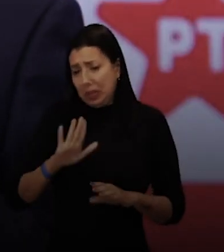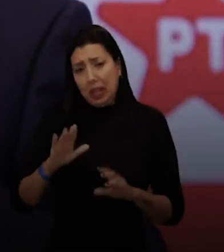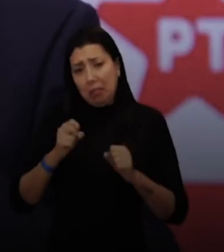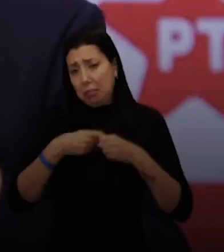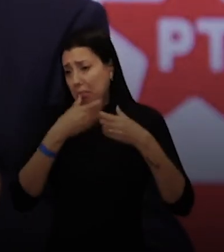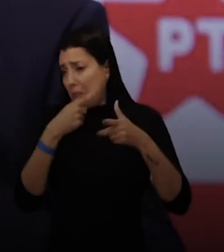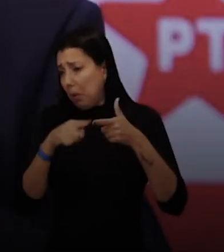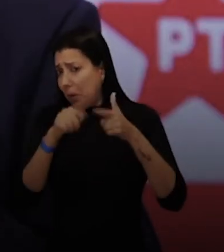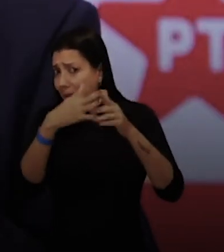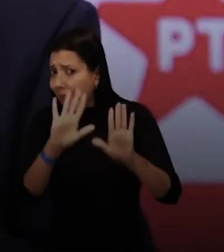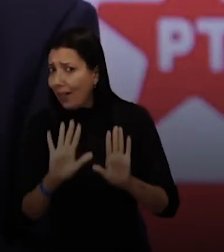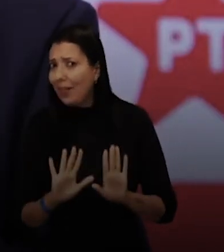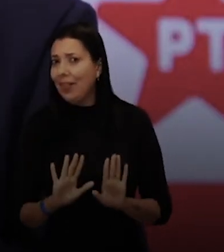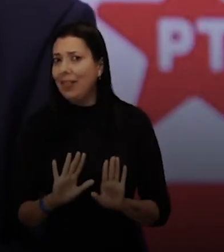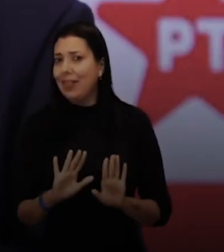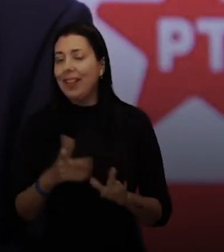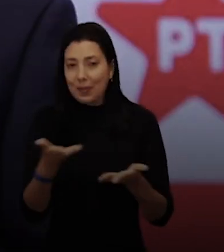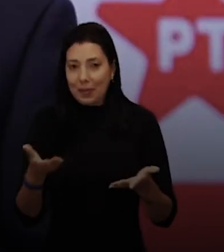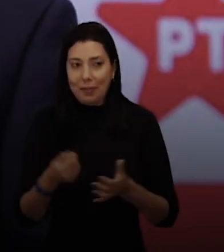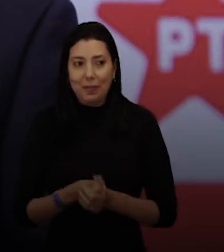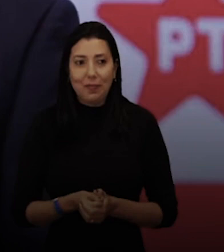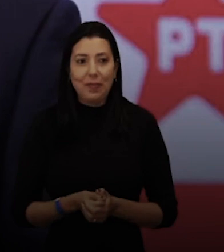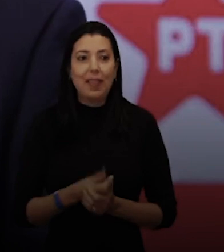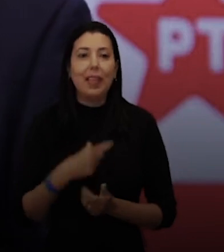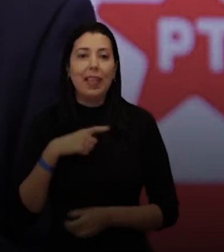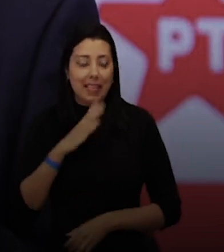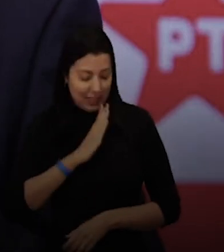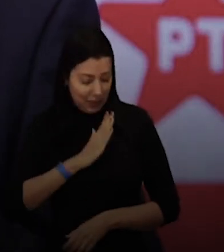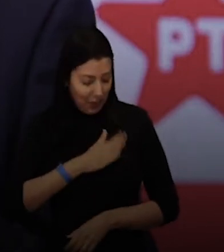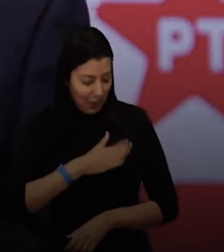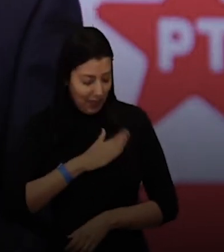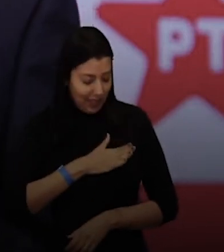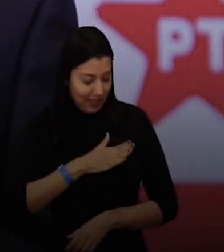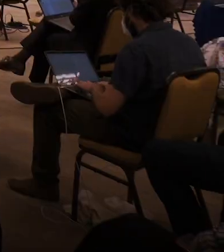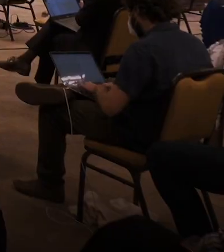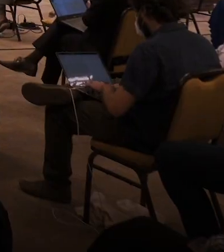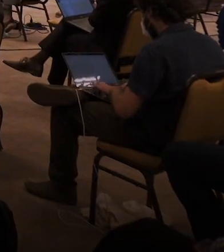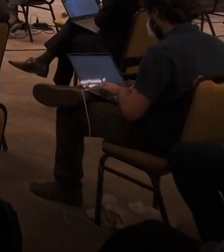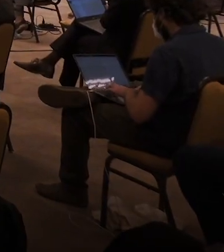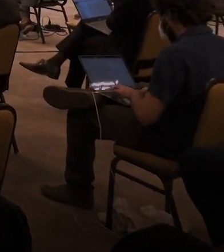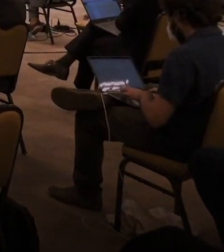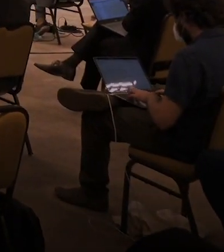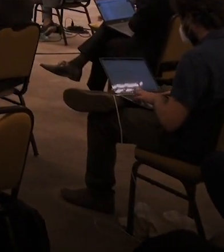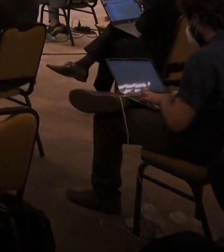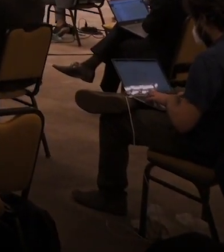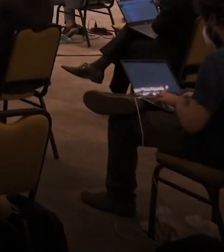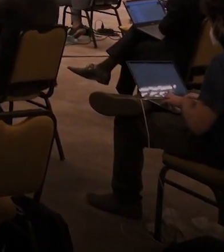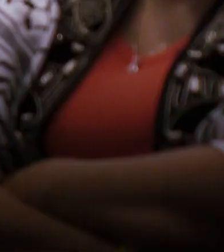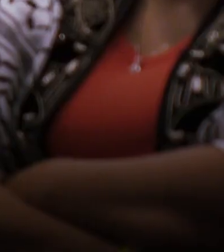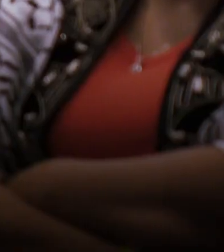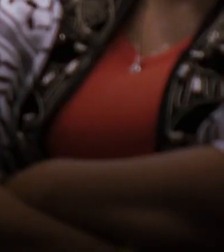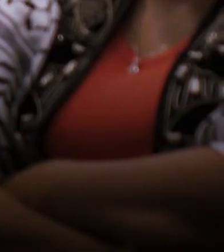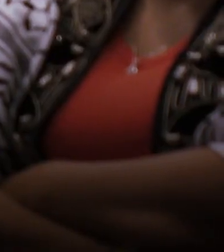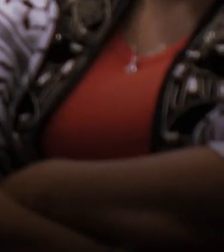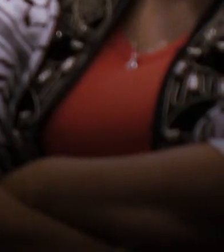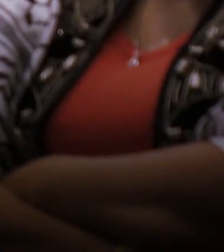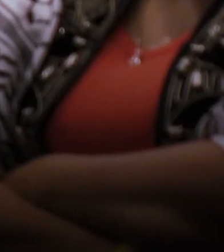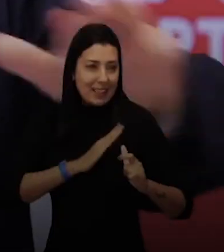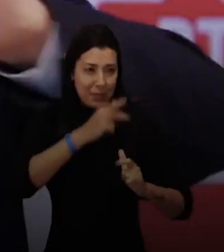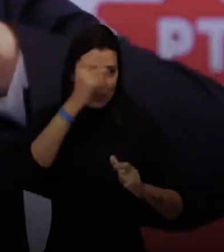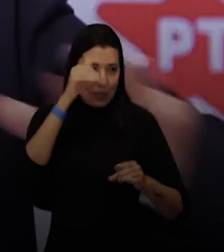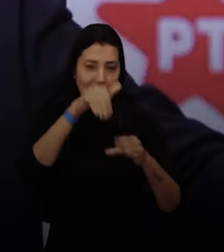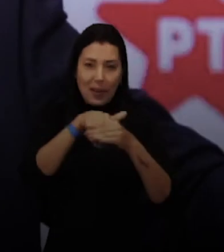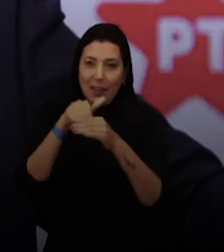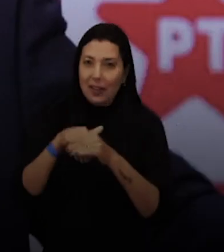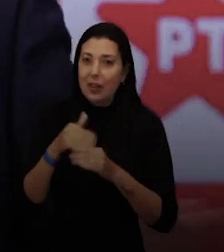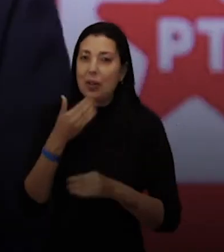Eu estou naquela fase, Tereza, que eu gosto de todo mundo. Esse coração apaixonado pela Janja agora tem espaço para eleitores